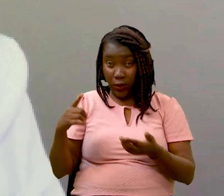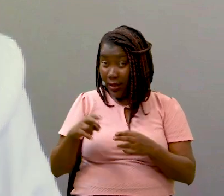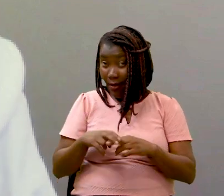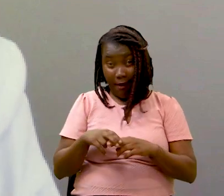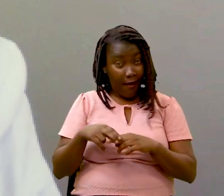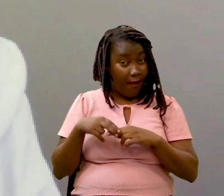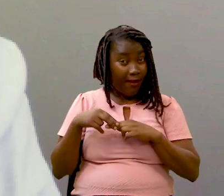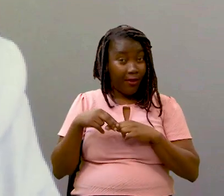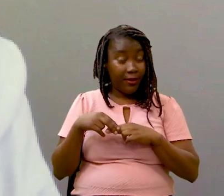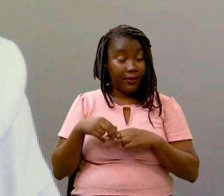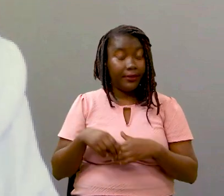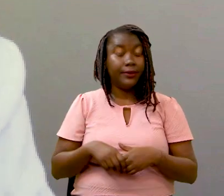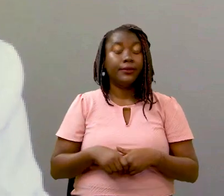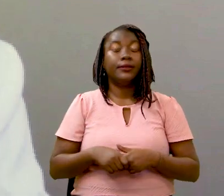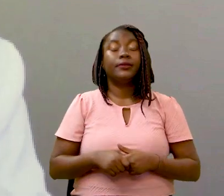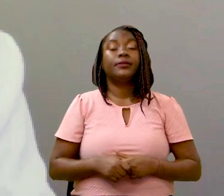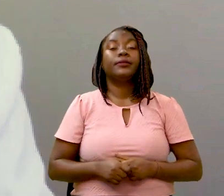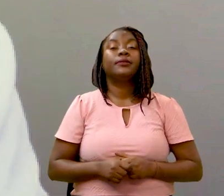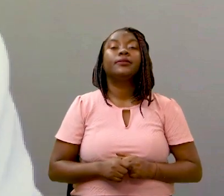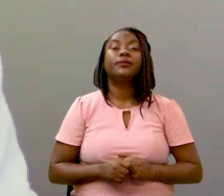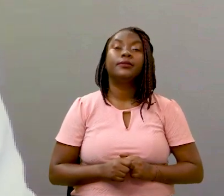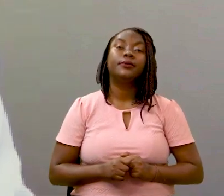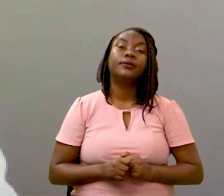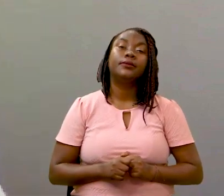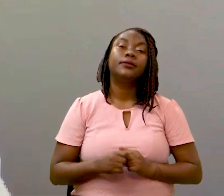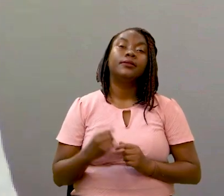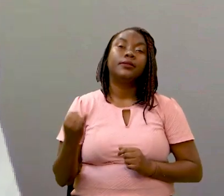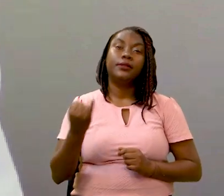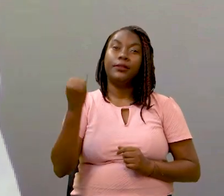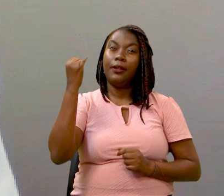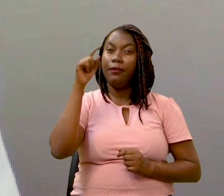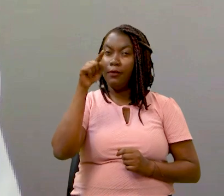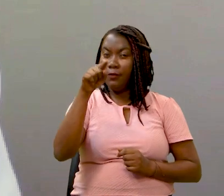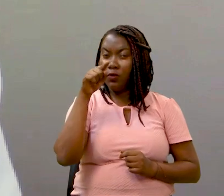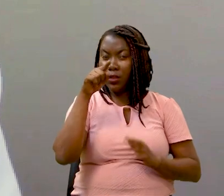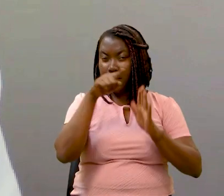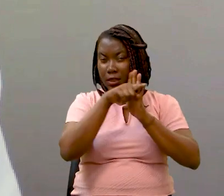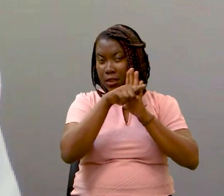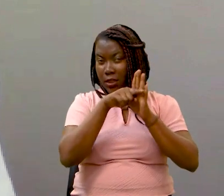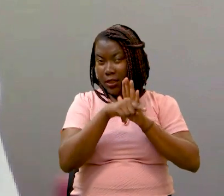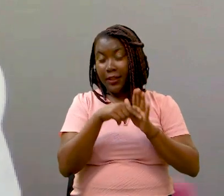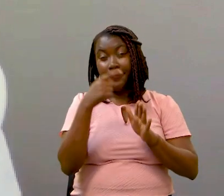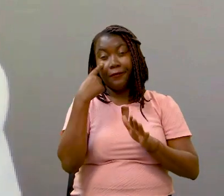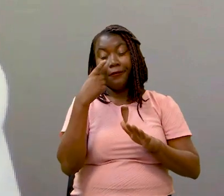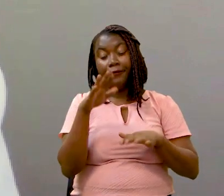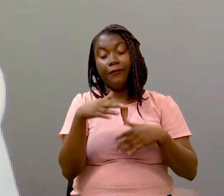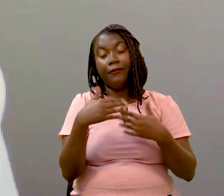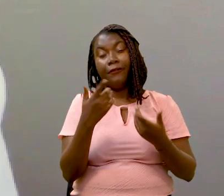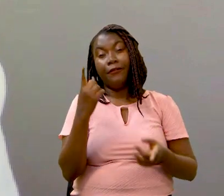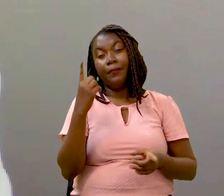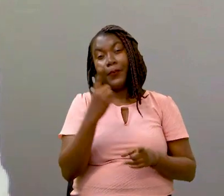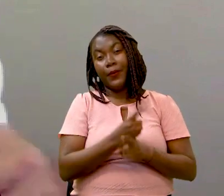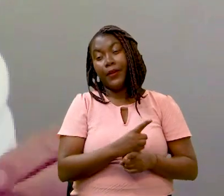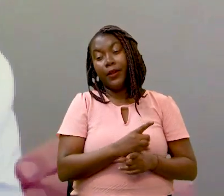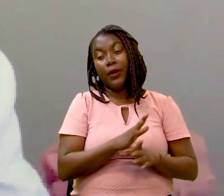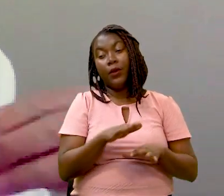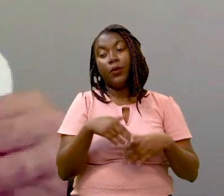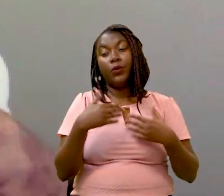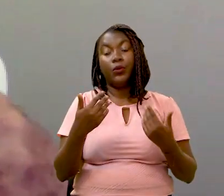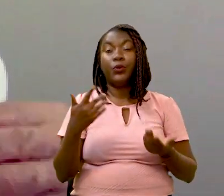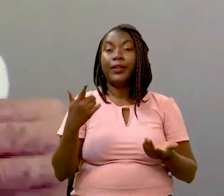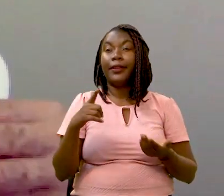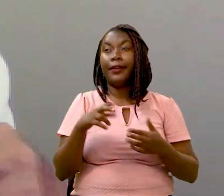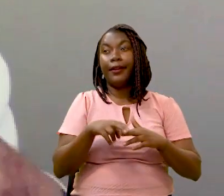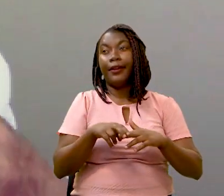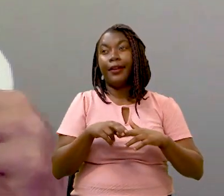tem uma causa atrás dela, nós vamos falar um pouquinho disso, a importância de você investigar e ver se tem uma causa. Quando ela não